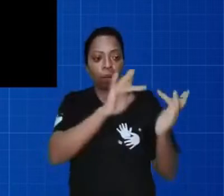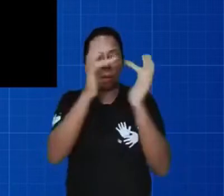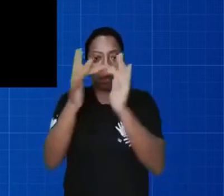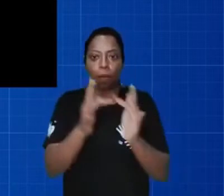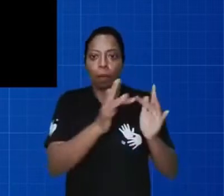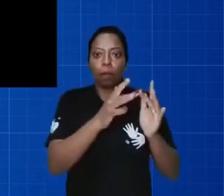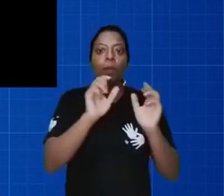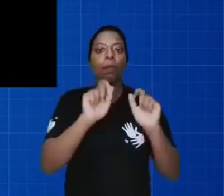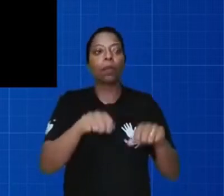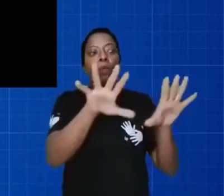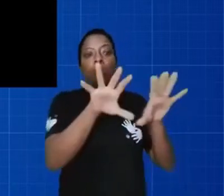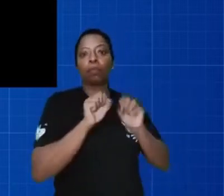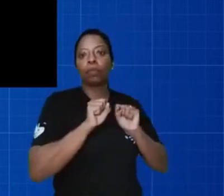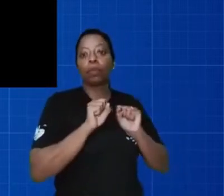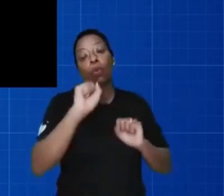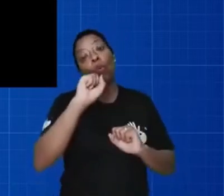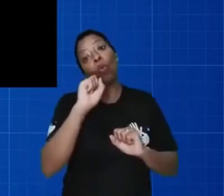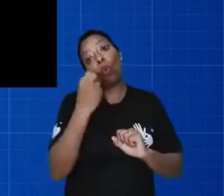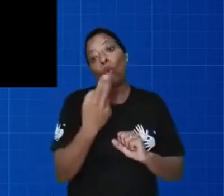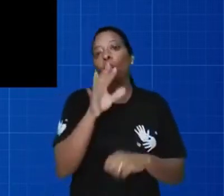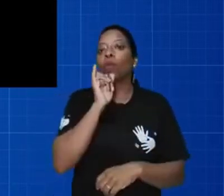A imunização logo que nasce, toma BCG.